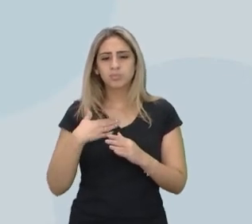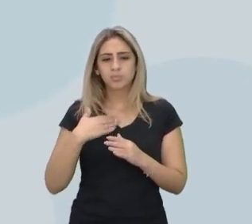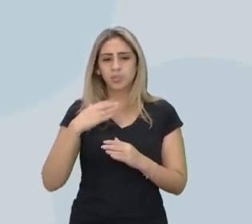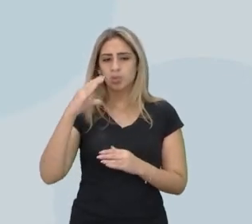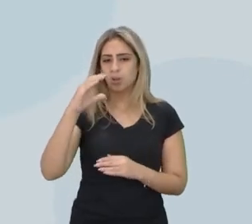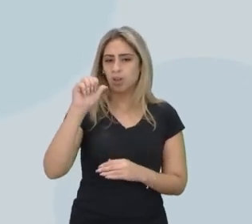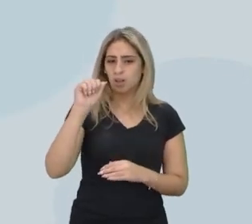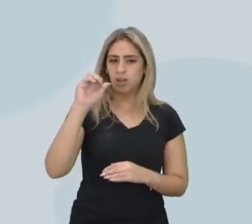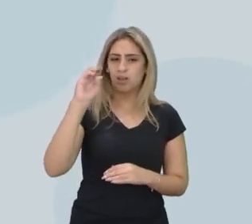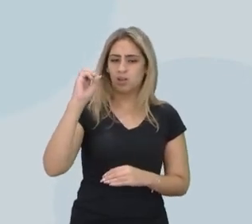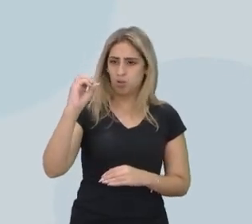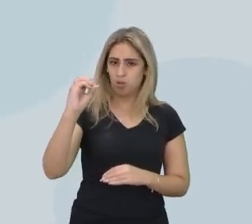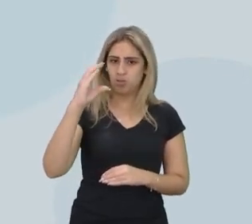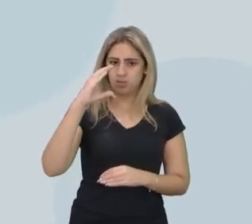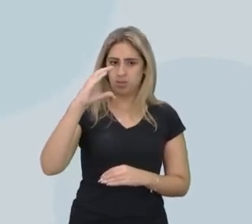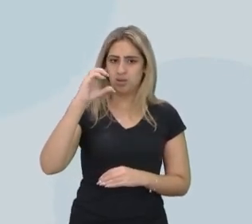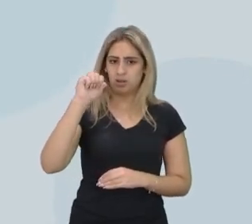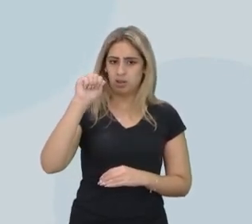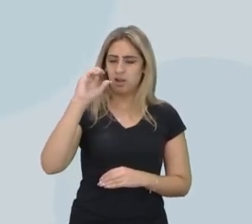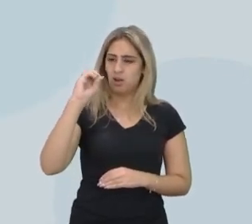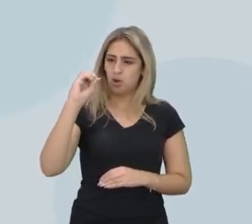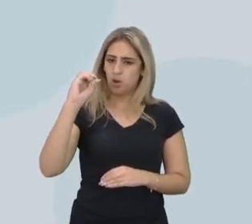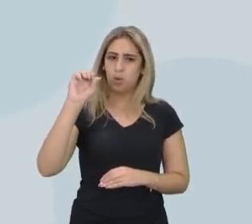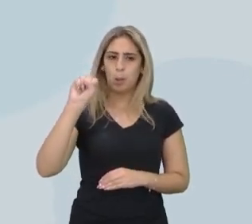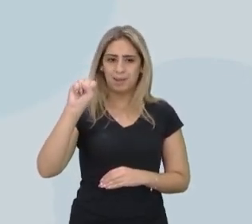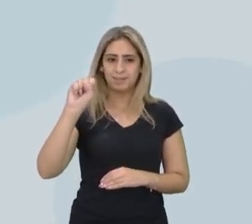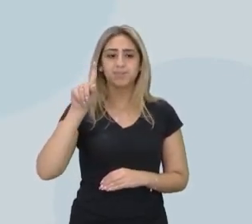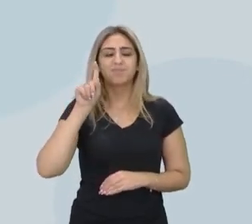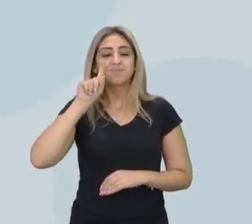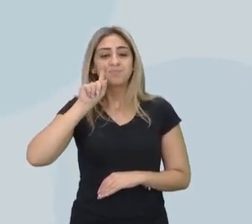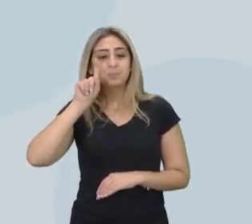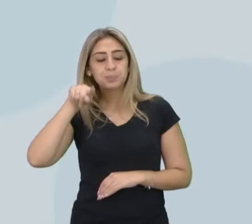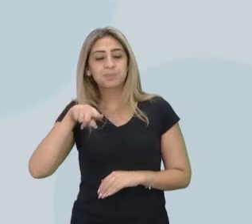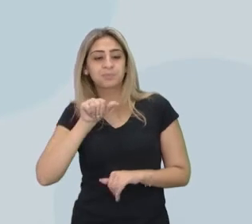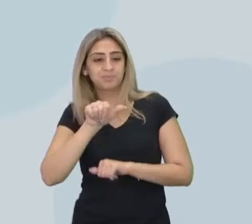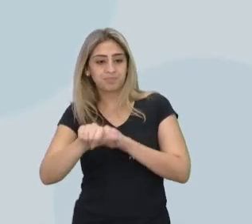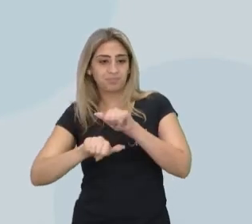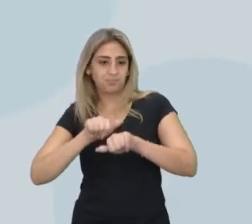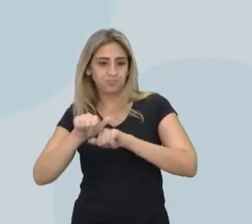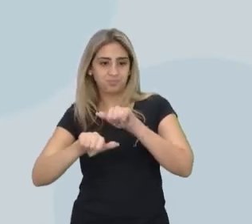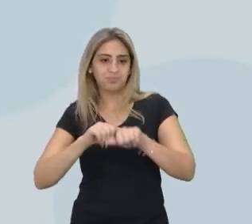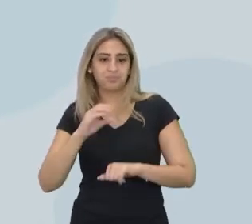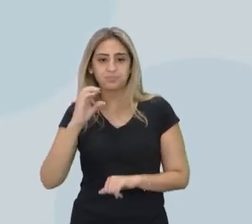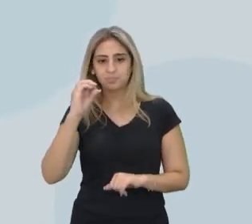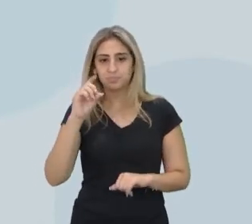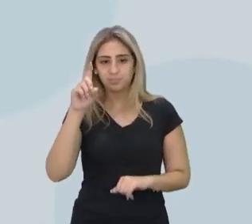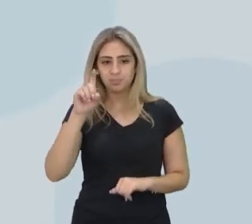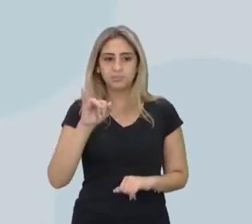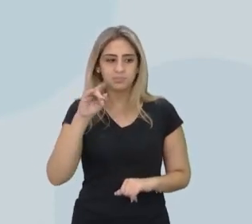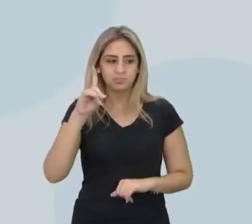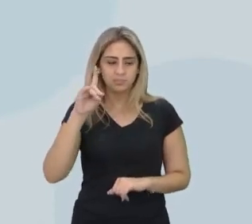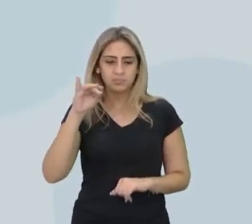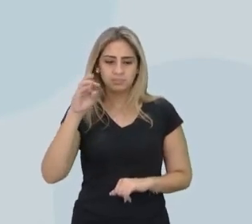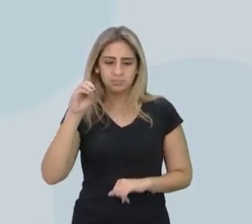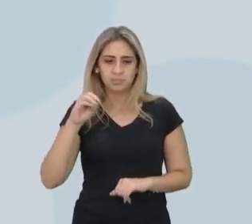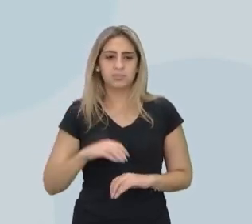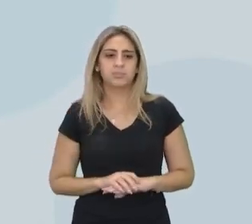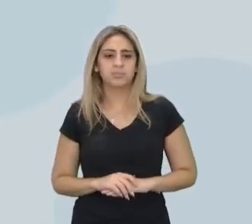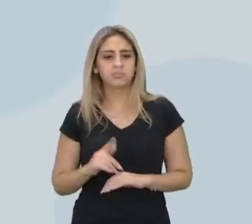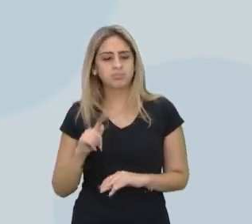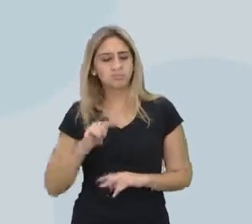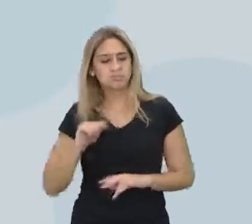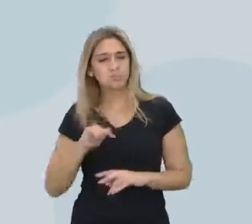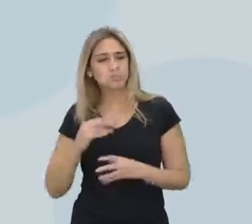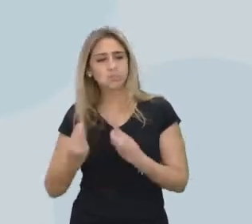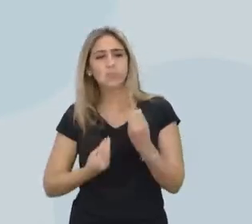carbonato de cálcio, ele se decompõe e forma o óxido de cálcio. Esse óxido de cálcio, ele também vai ter ali